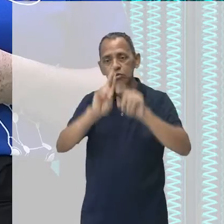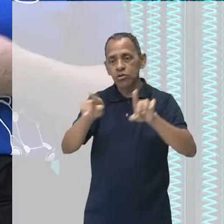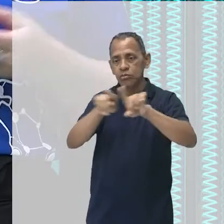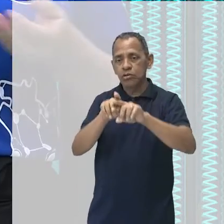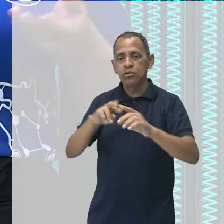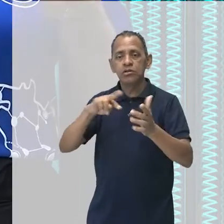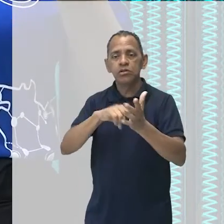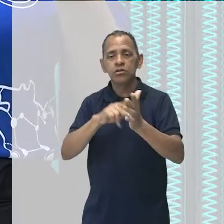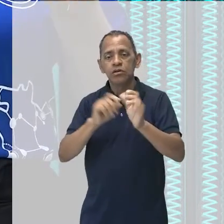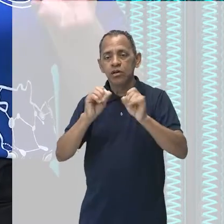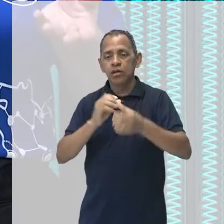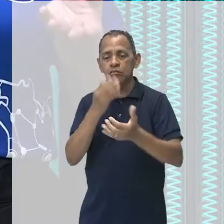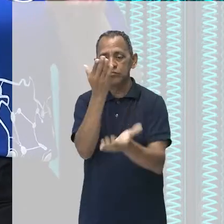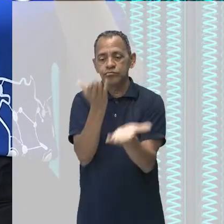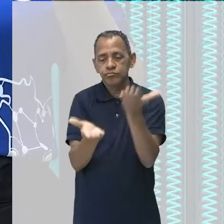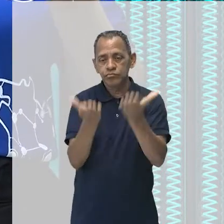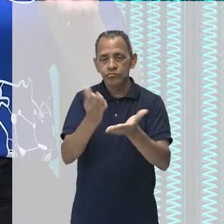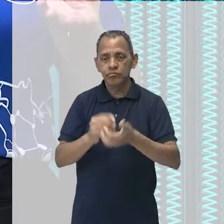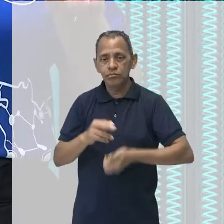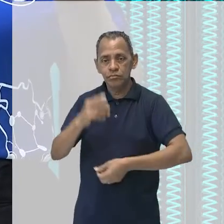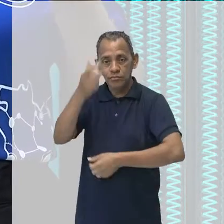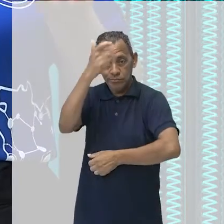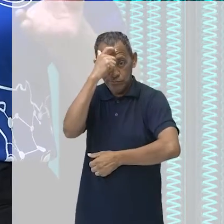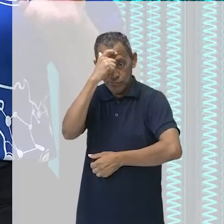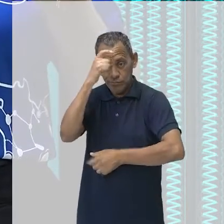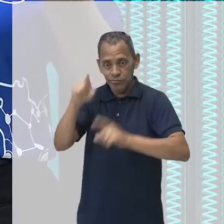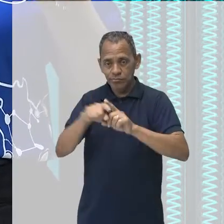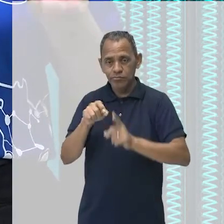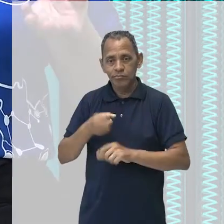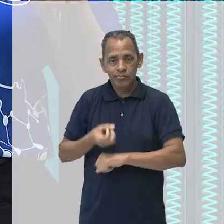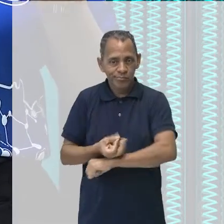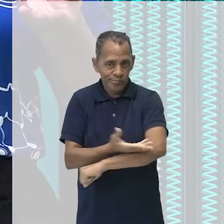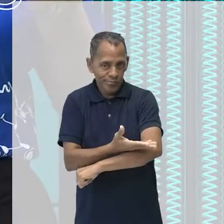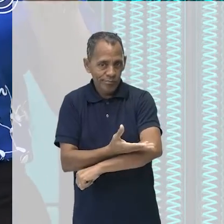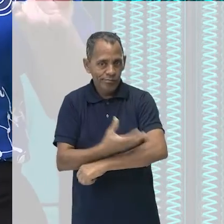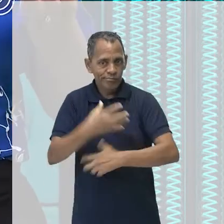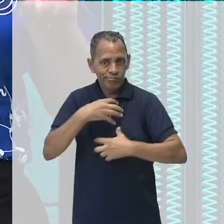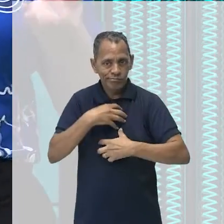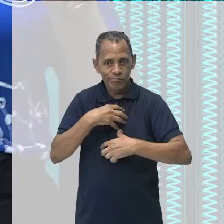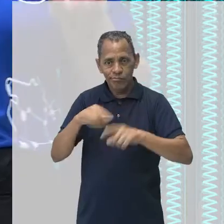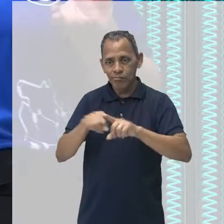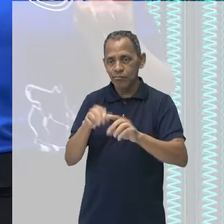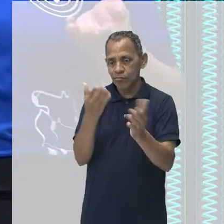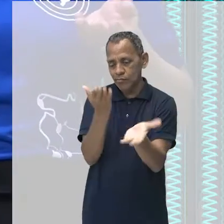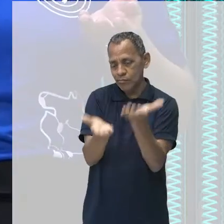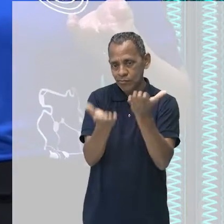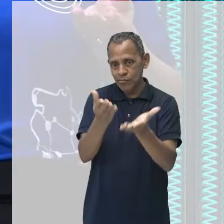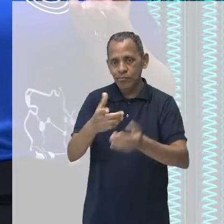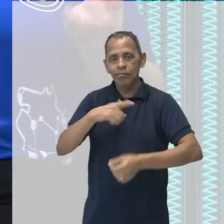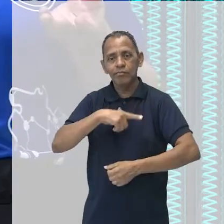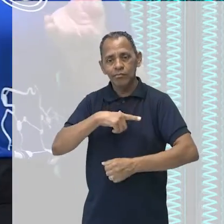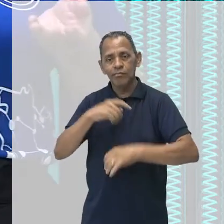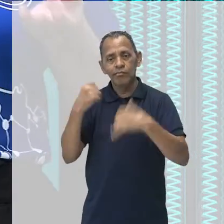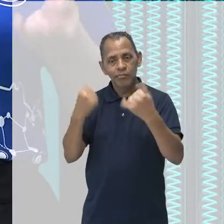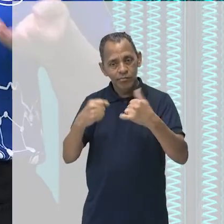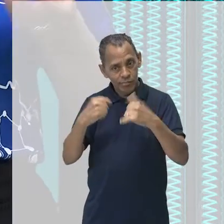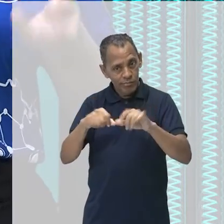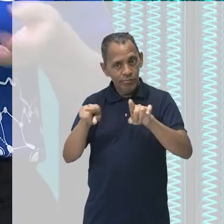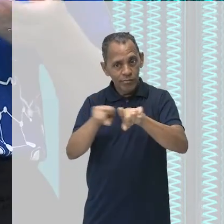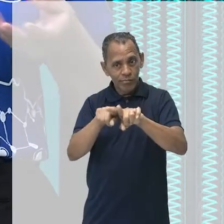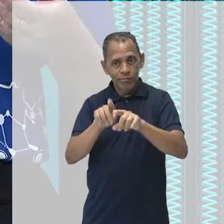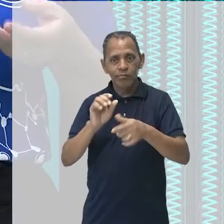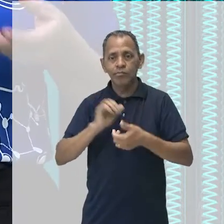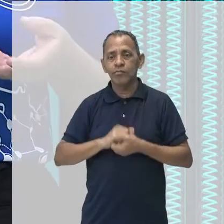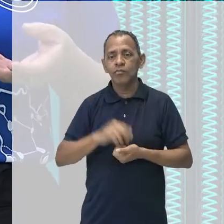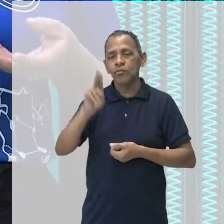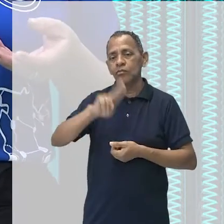quê? Equilibrar a razão e a emoção. Então, ali está o equilíbrio. Nós temos que ter esse equilíbrio. Então, o